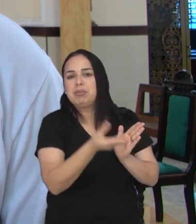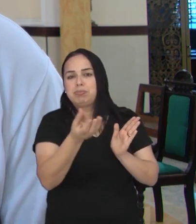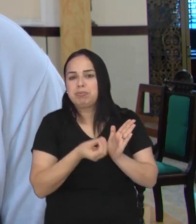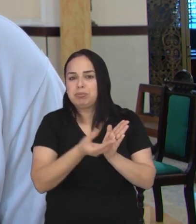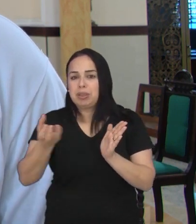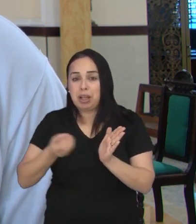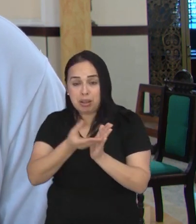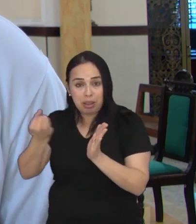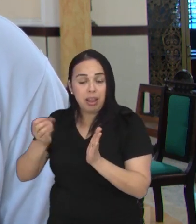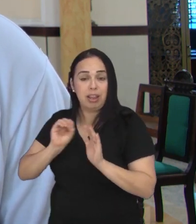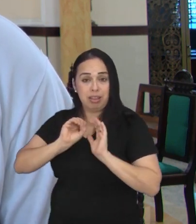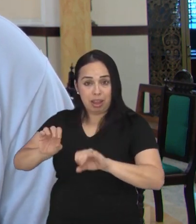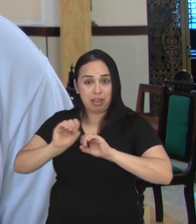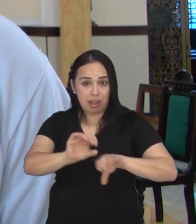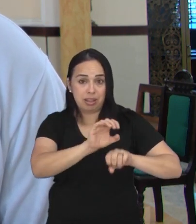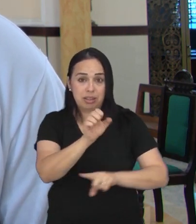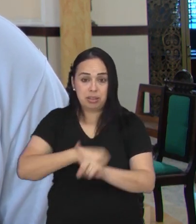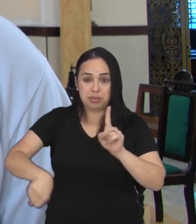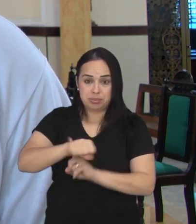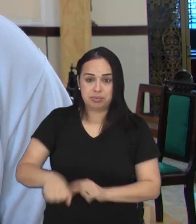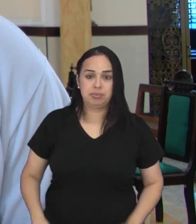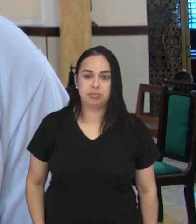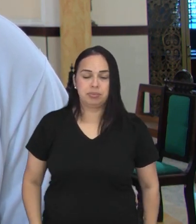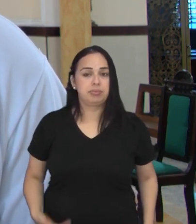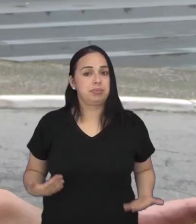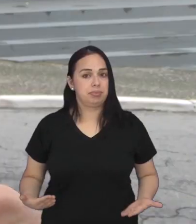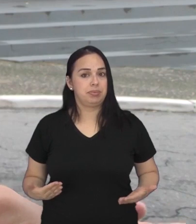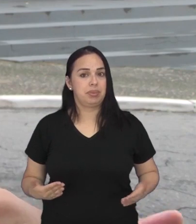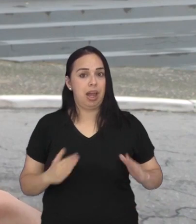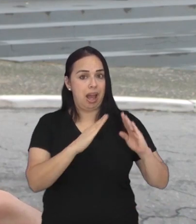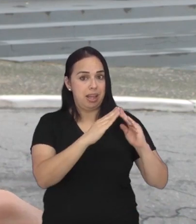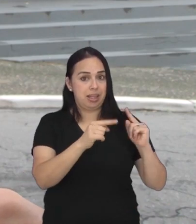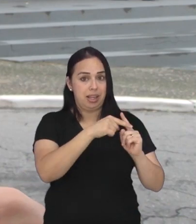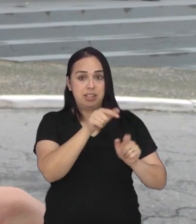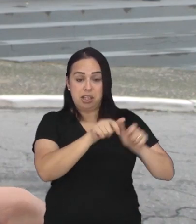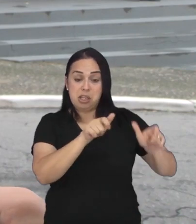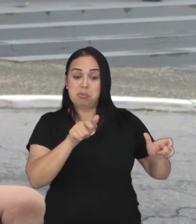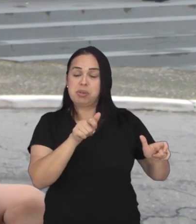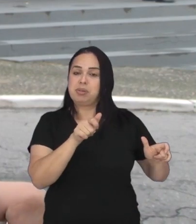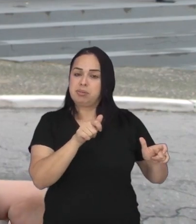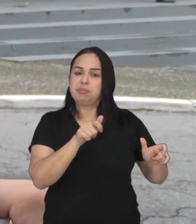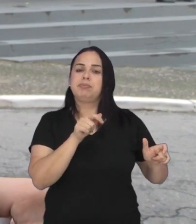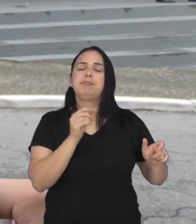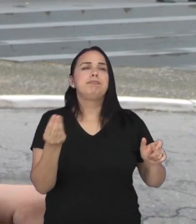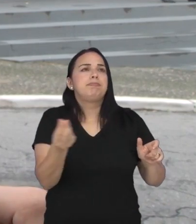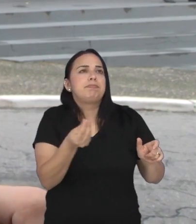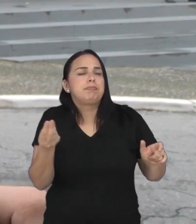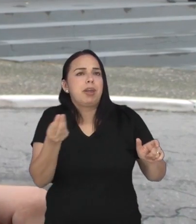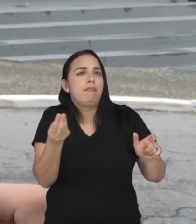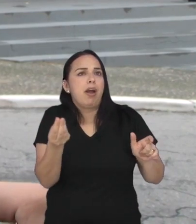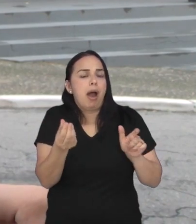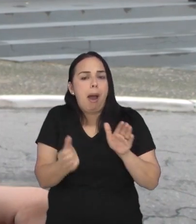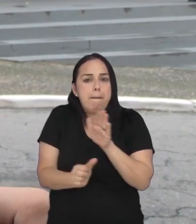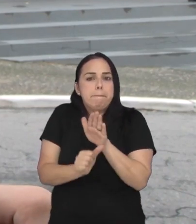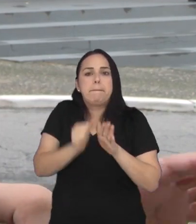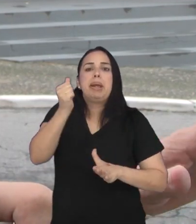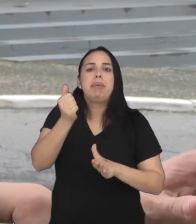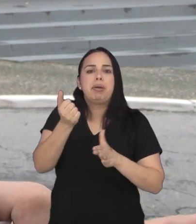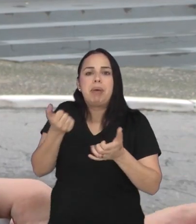é coletado na porta de casa, né, o lixo orgânico e o reciclado é coletado na porta de sua casa e os demais resíduos ele pode